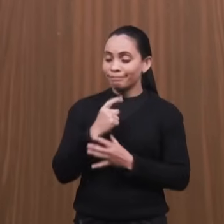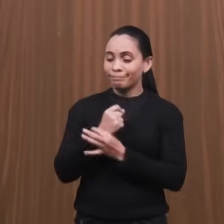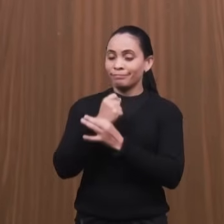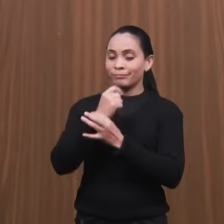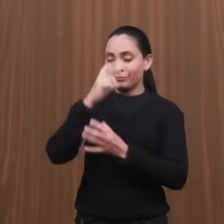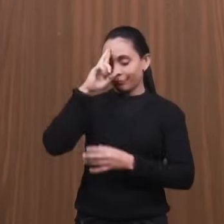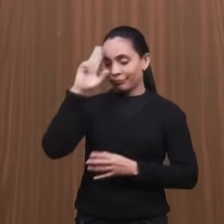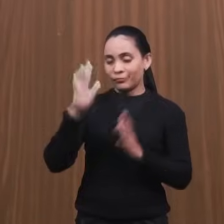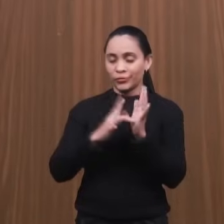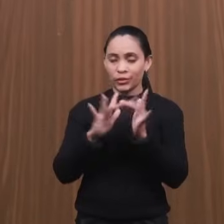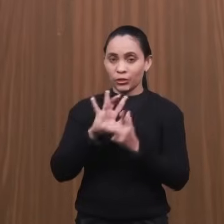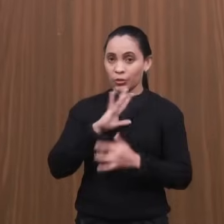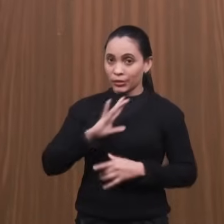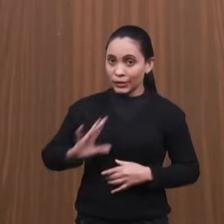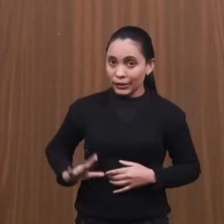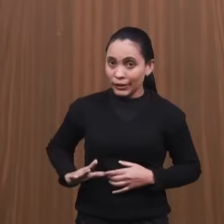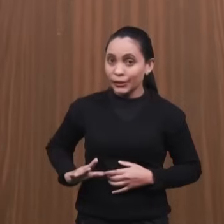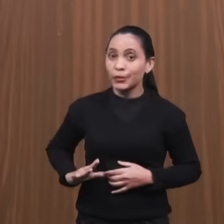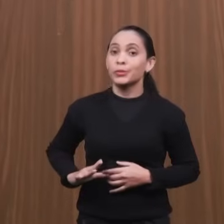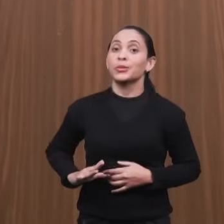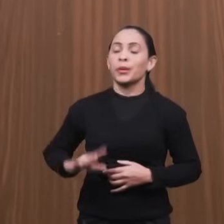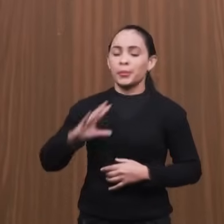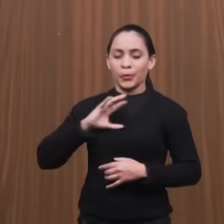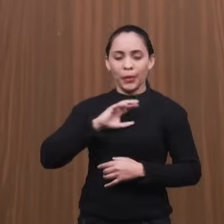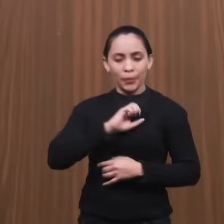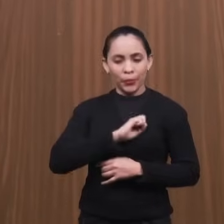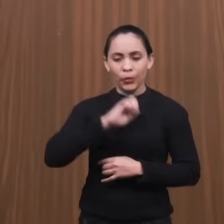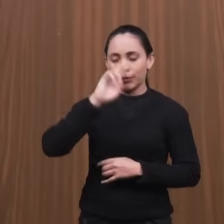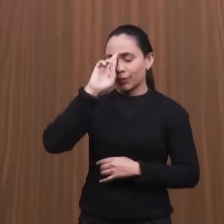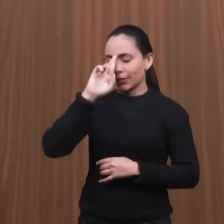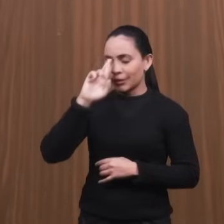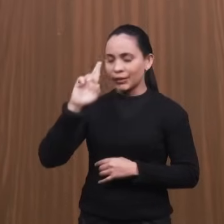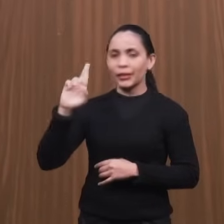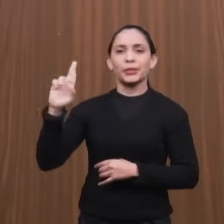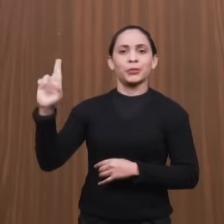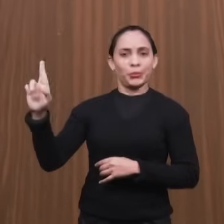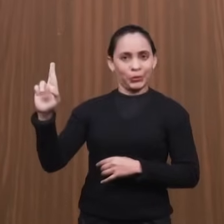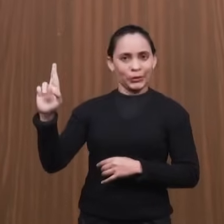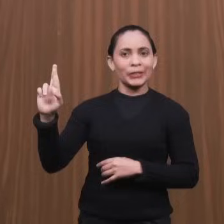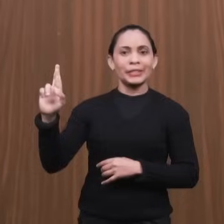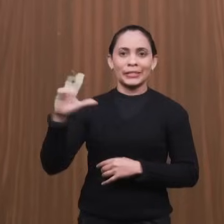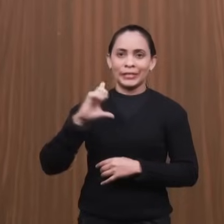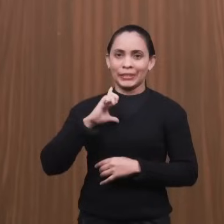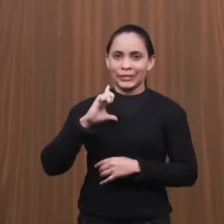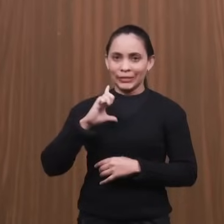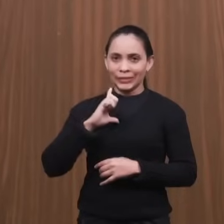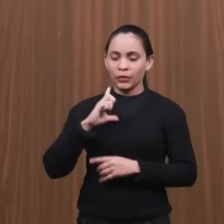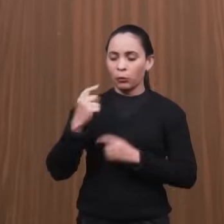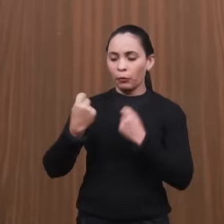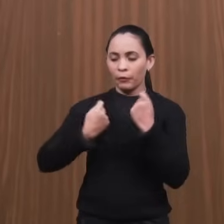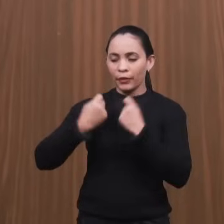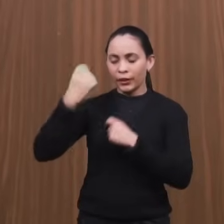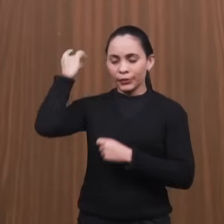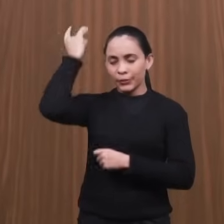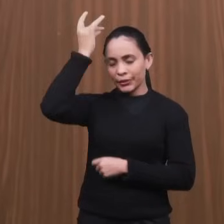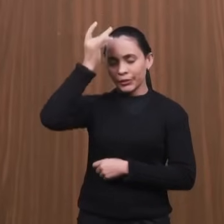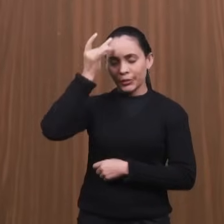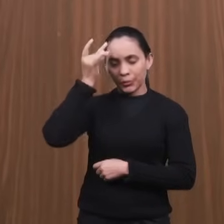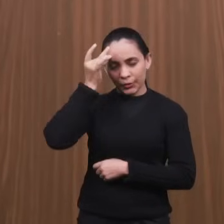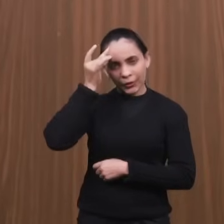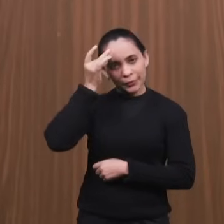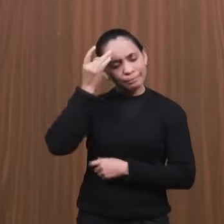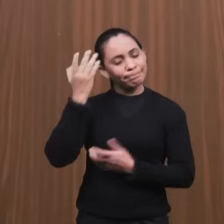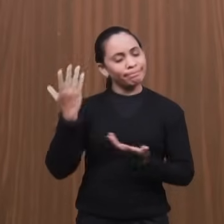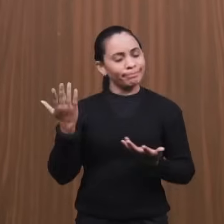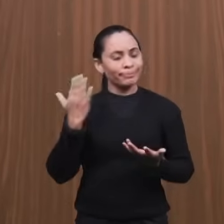Cristo, sermos conservados pelo seu amor, sermos conservados pelo governo do Espírito Santo. Sabe